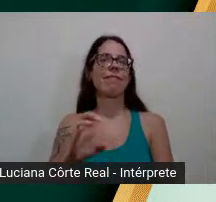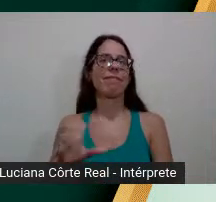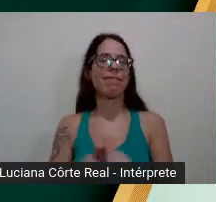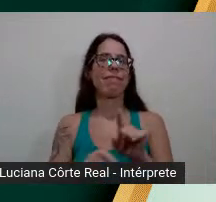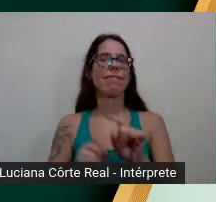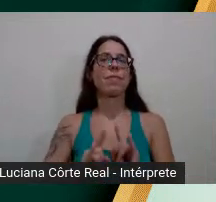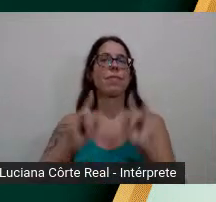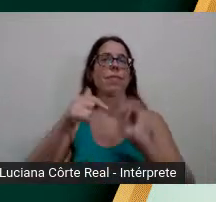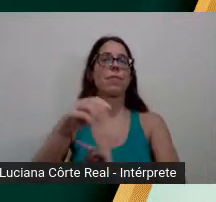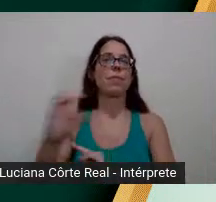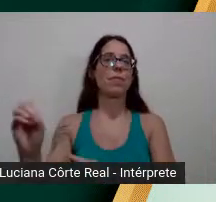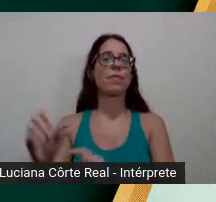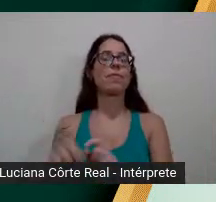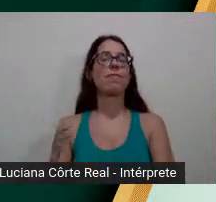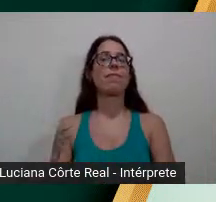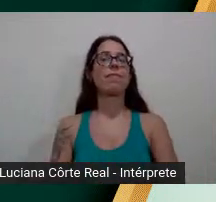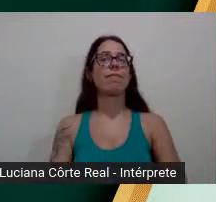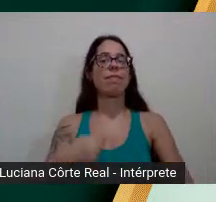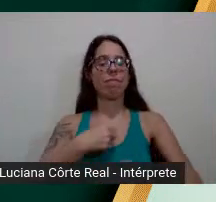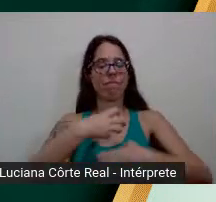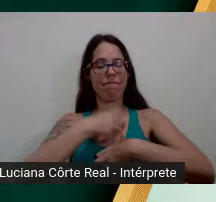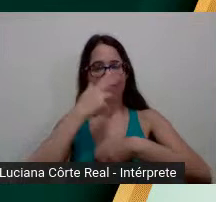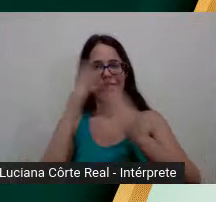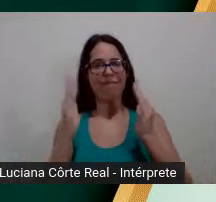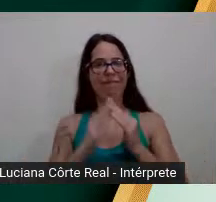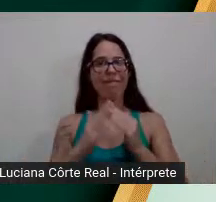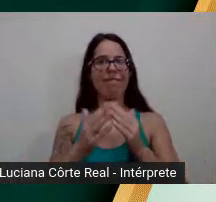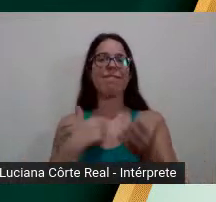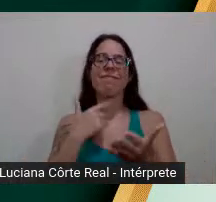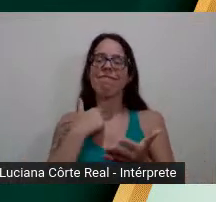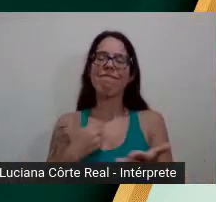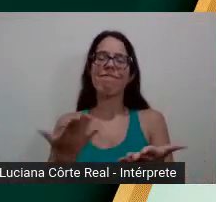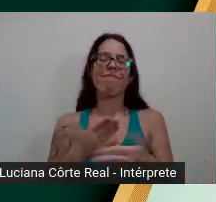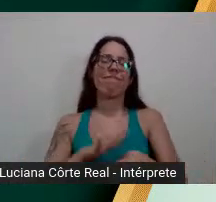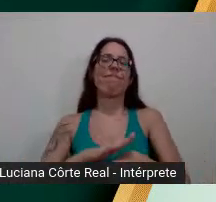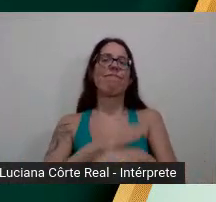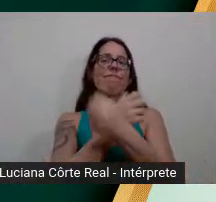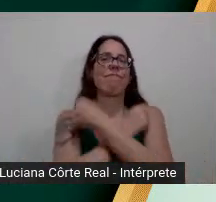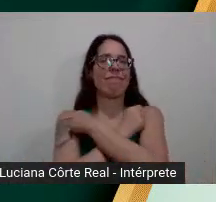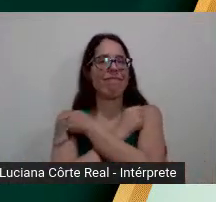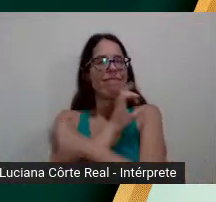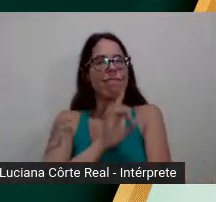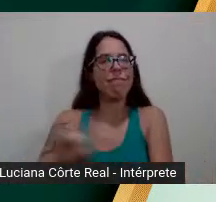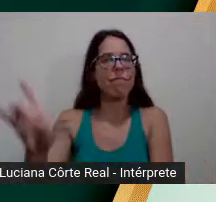Como gostaria de, nesse momento, poder abraçá-los, a cada um de vocês. Mas,